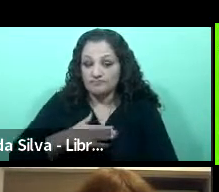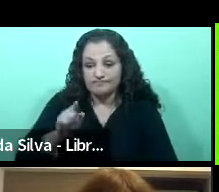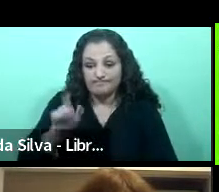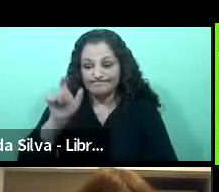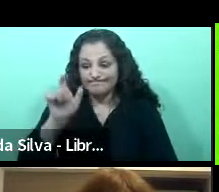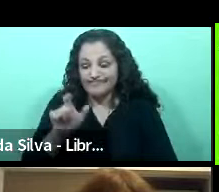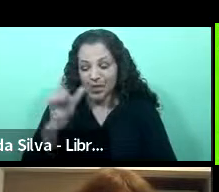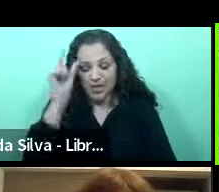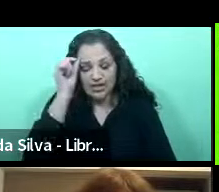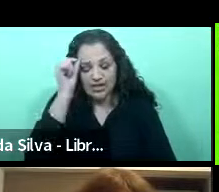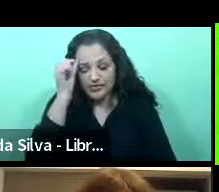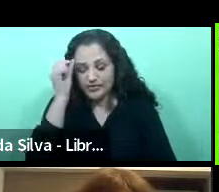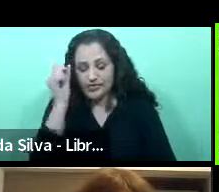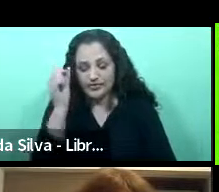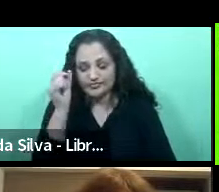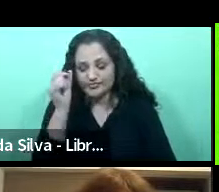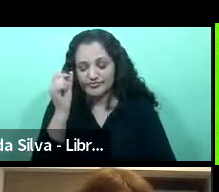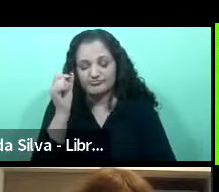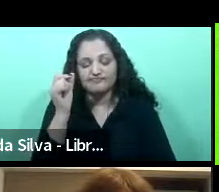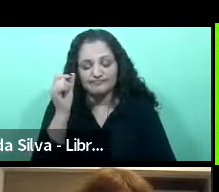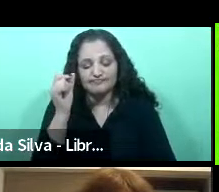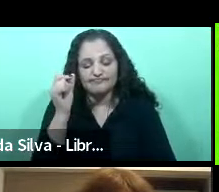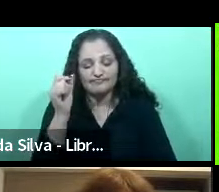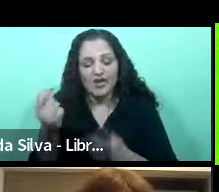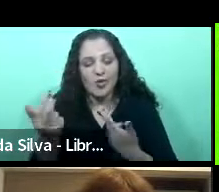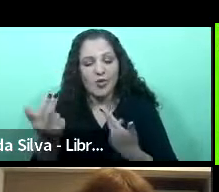alívio, ouvir que alguém também, né,